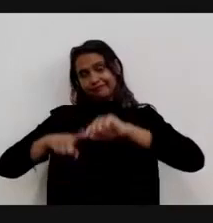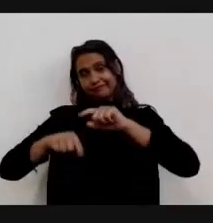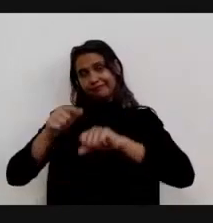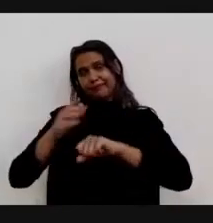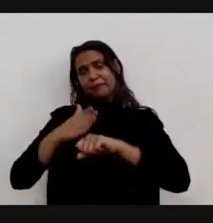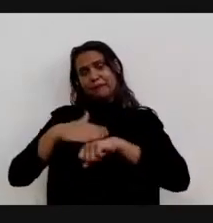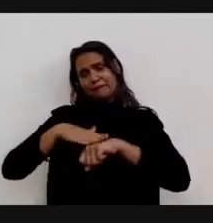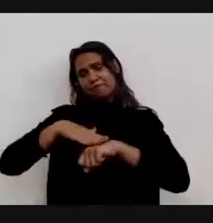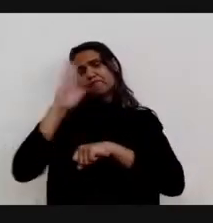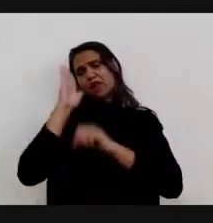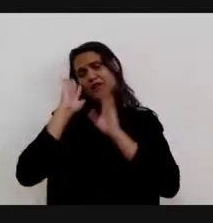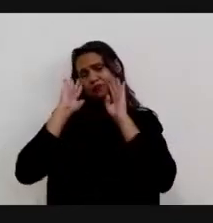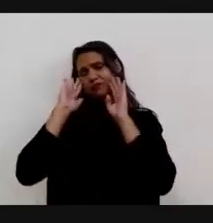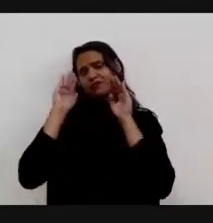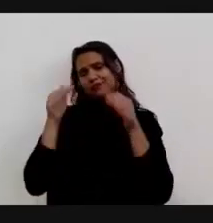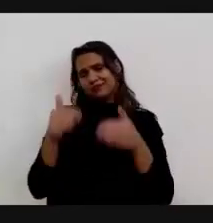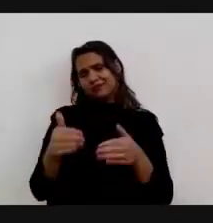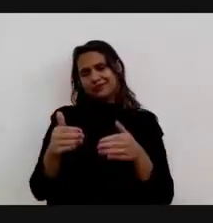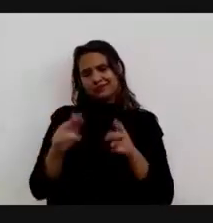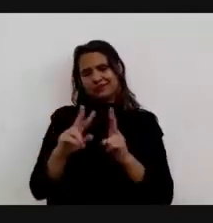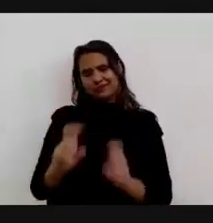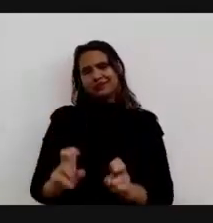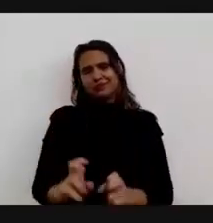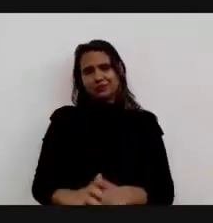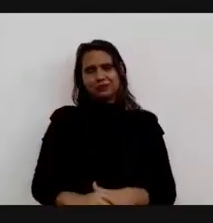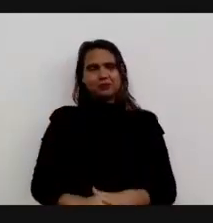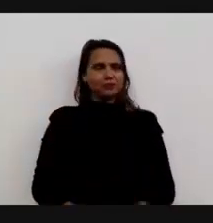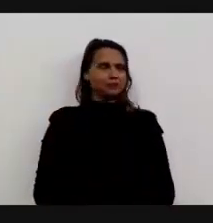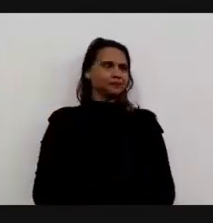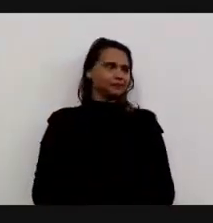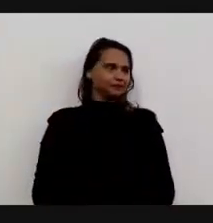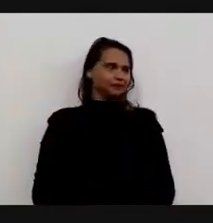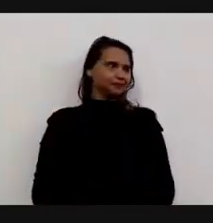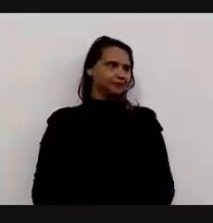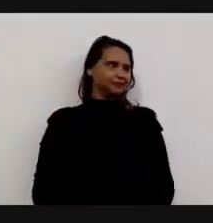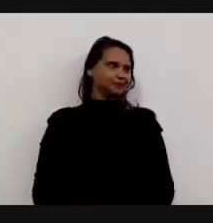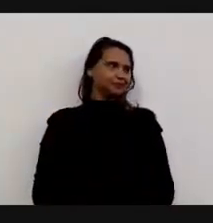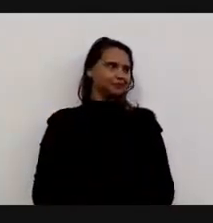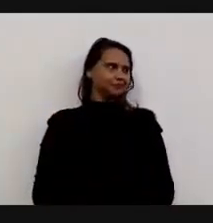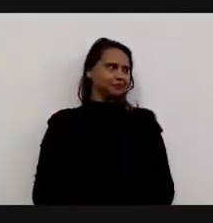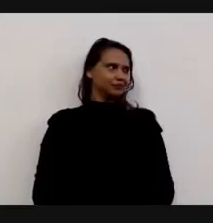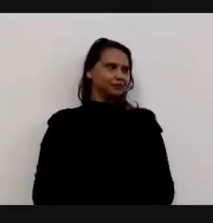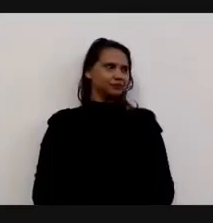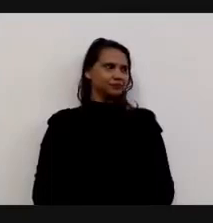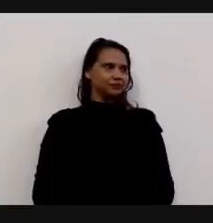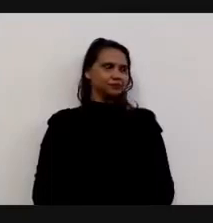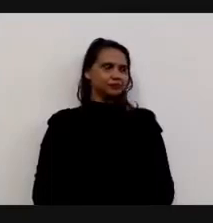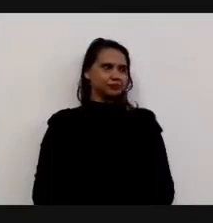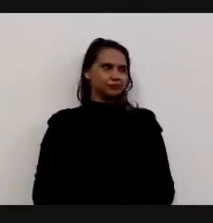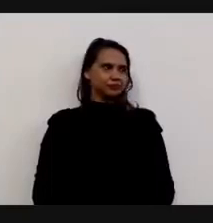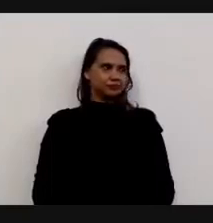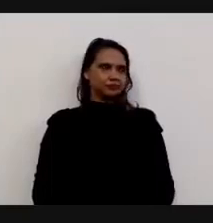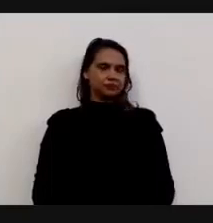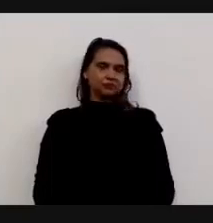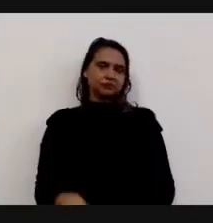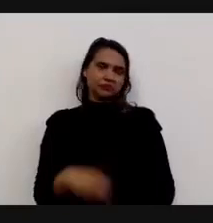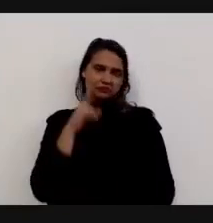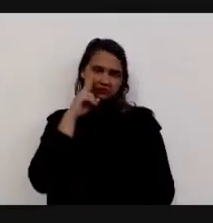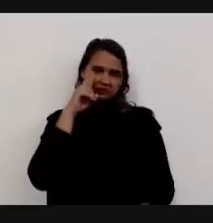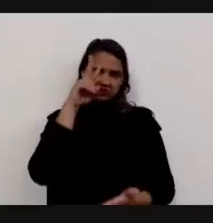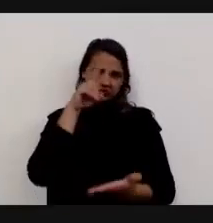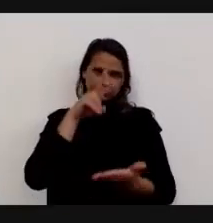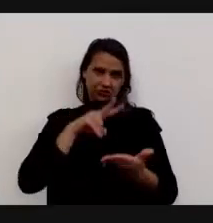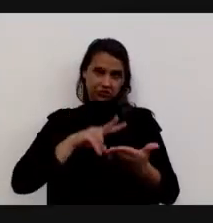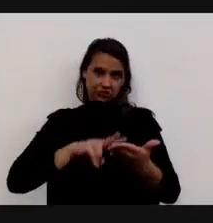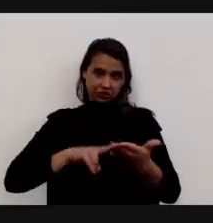mais direcionada, né, nesse sentido. Espero ter respondido a pergunta, Magia. Eu li o resumo, né,